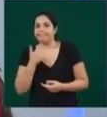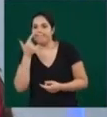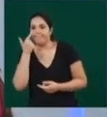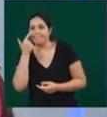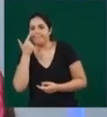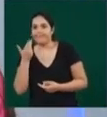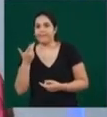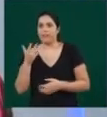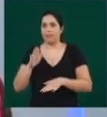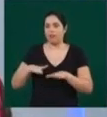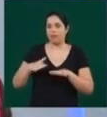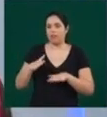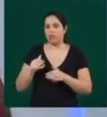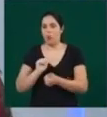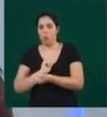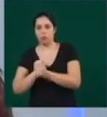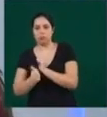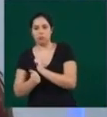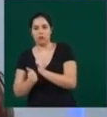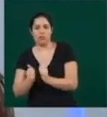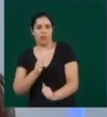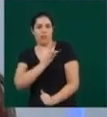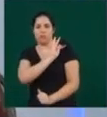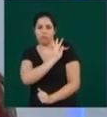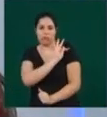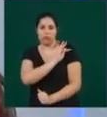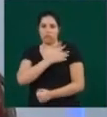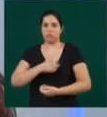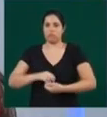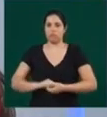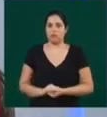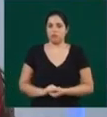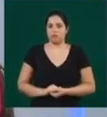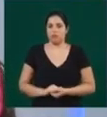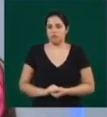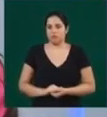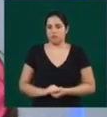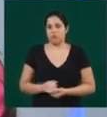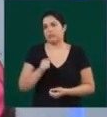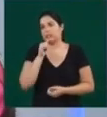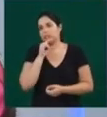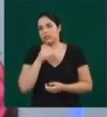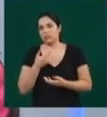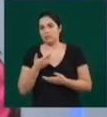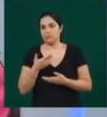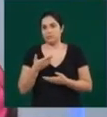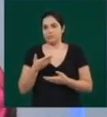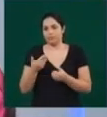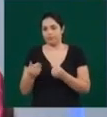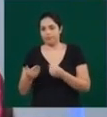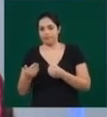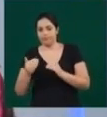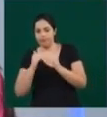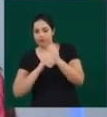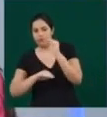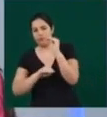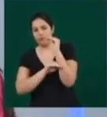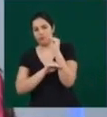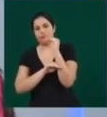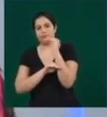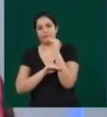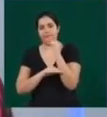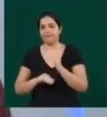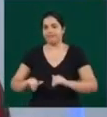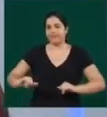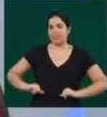entre o esportista, né, e seu treinador, que seria uma linha aí de subordinação, e aí ele